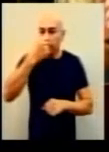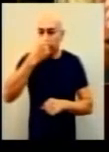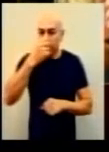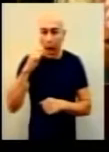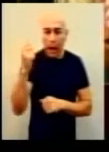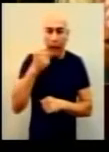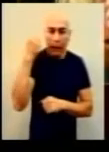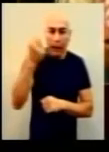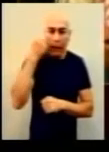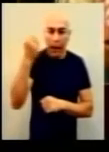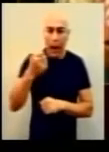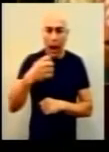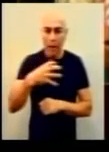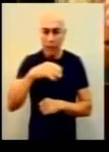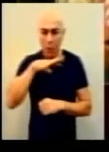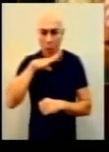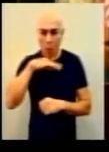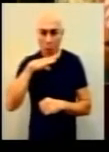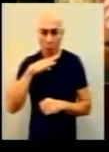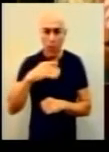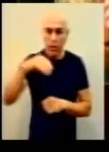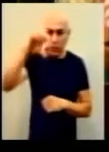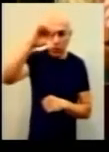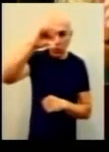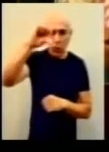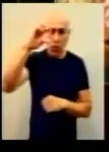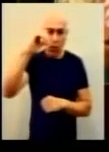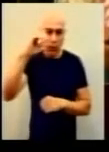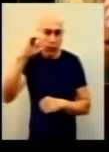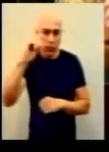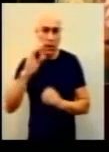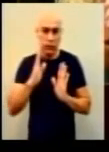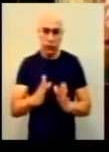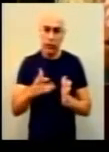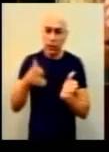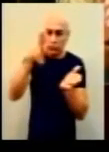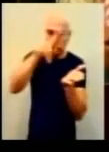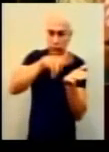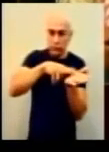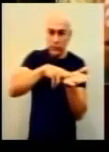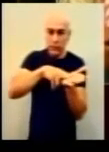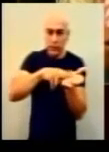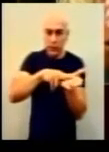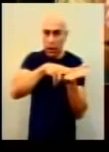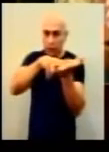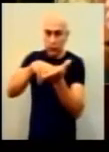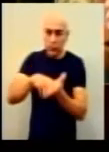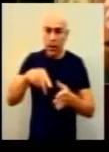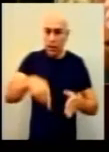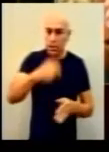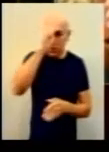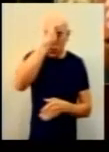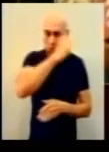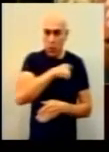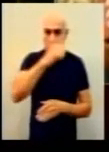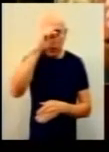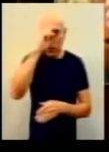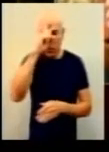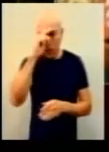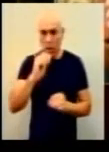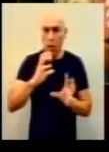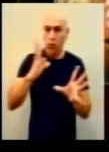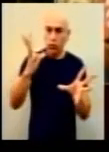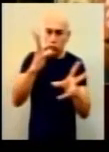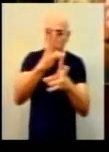temos 900 casos confirmados que já foram internados por coronavírus nos nossos hospitais aqui em Rio Preto. Totalizando